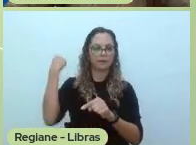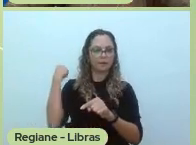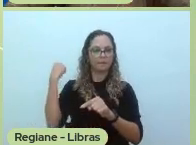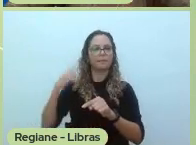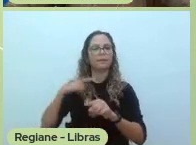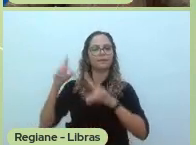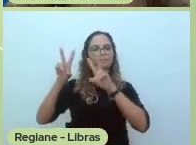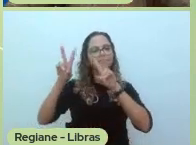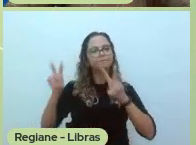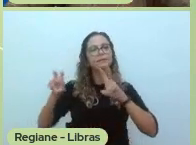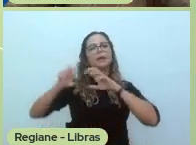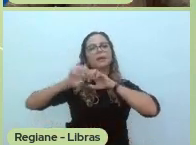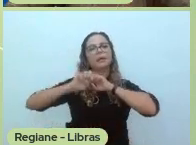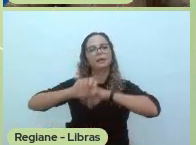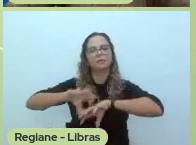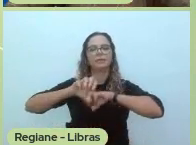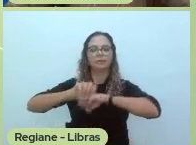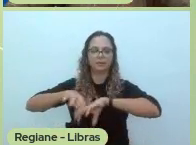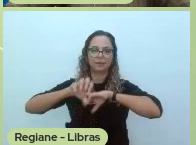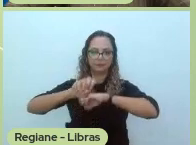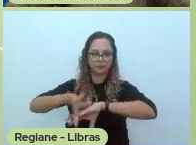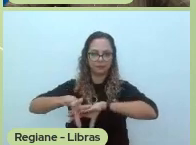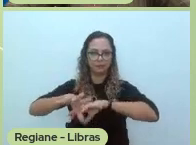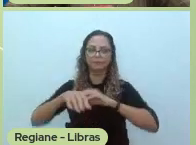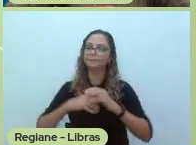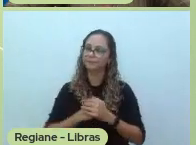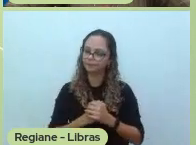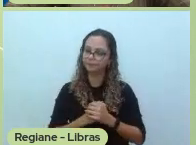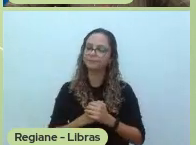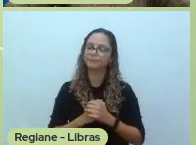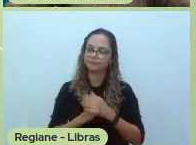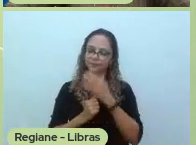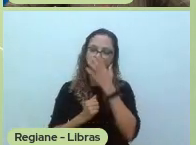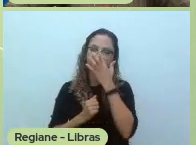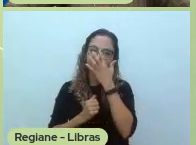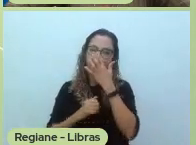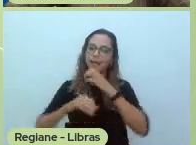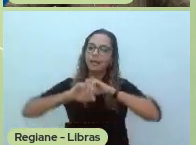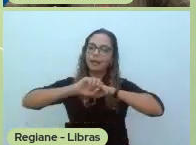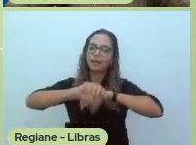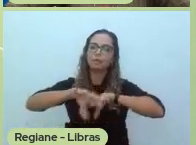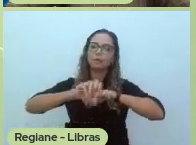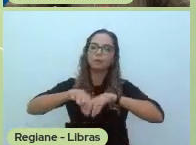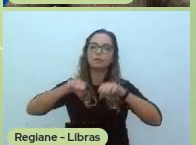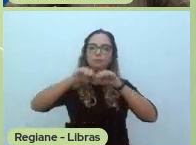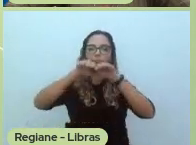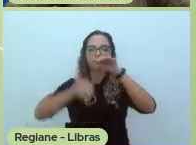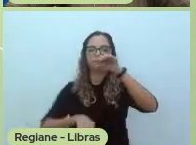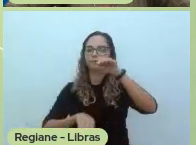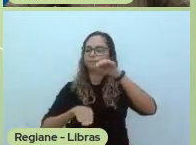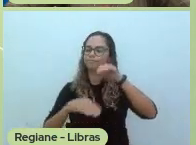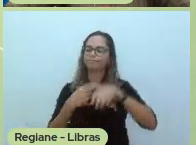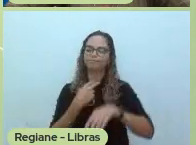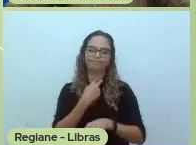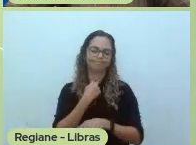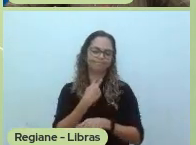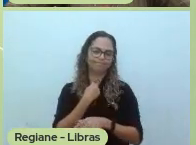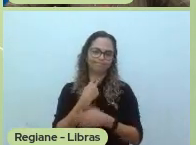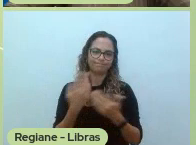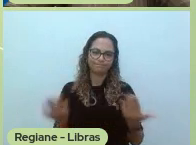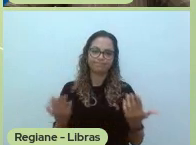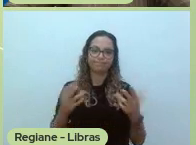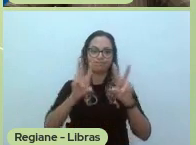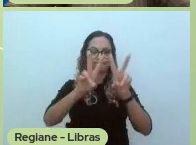também não pode atuar como um motor de desigualdade, tá? Então, tem trazer o tema de